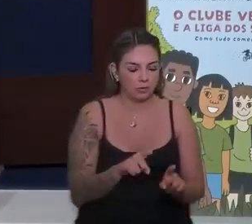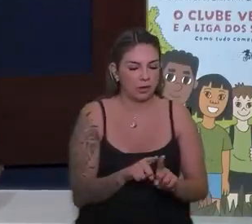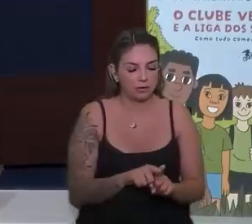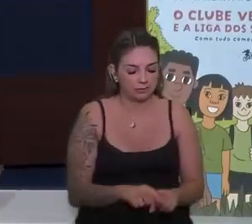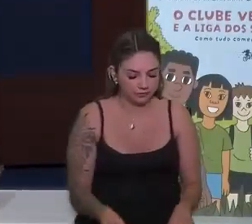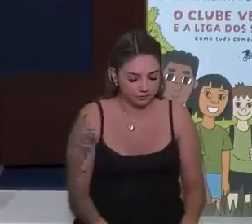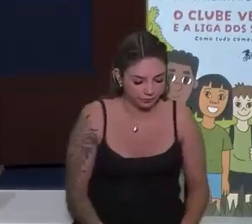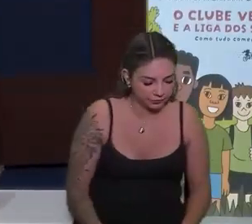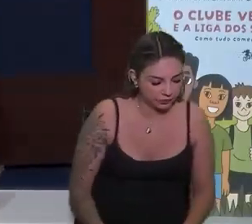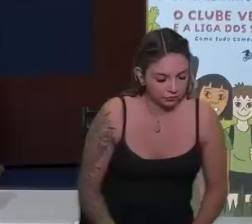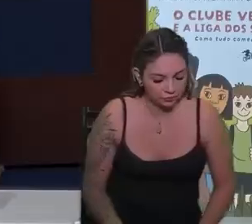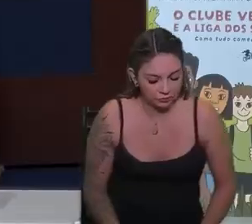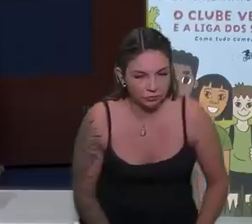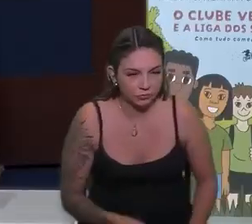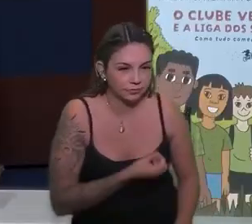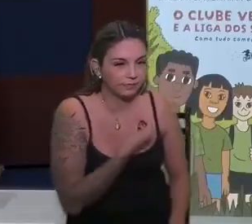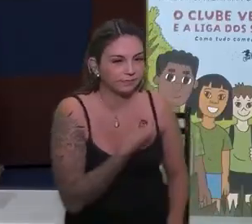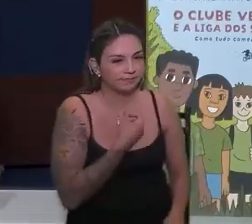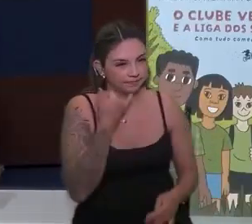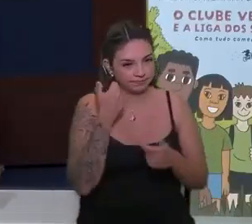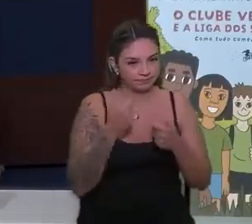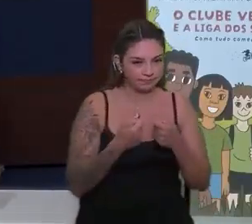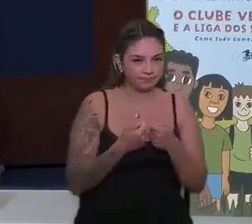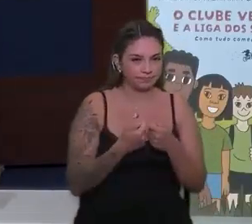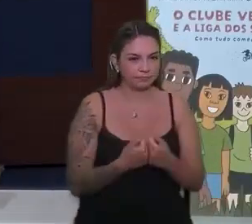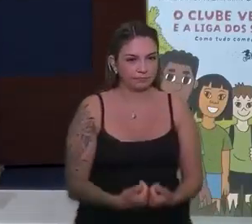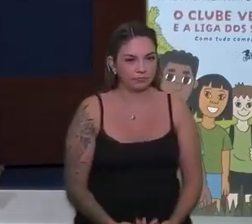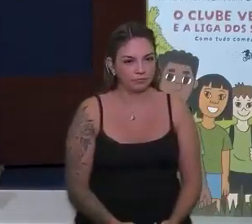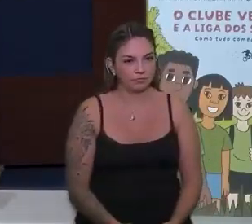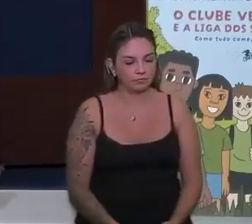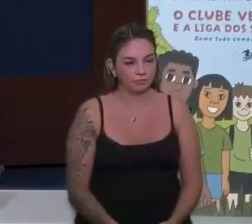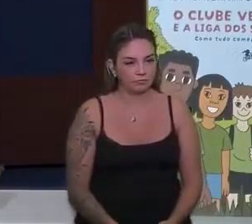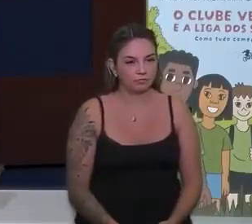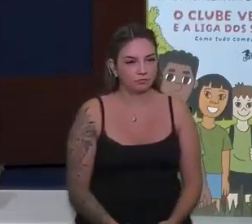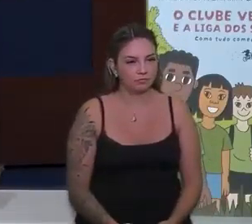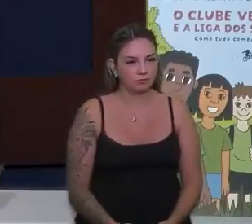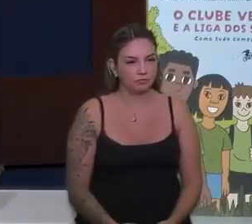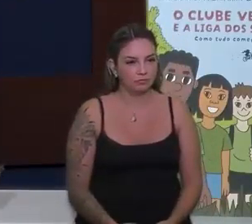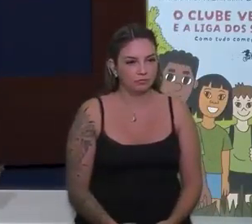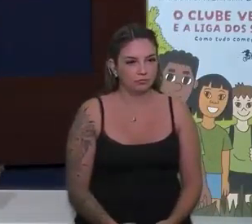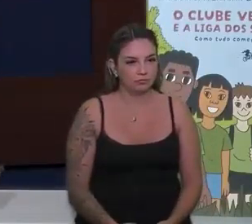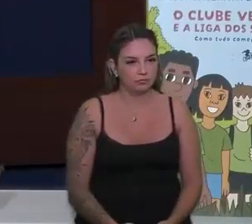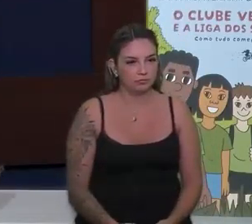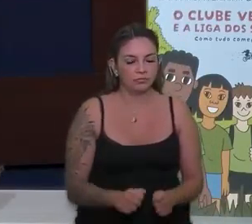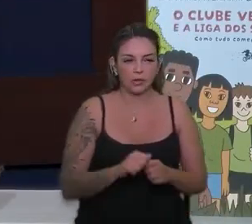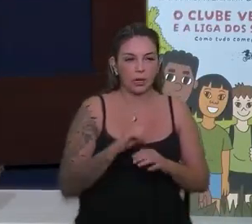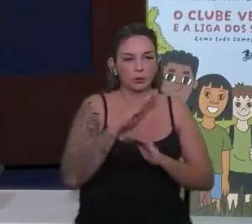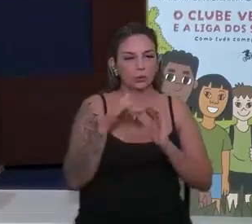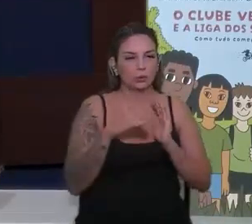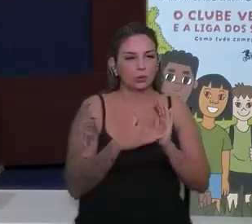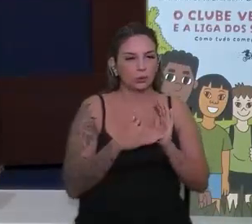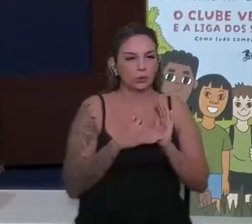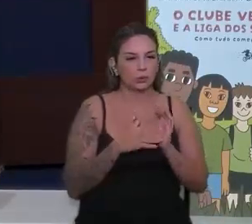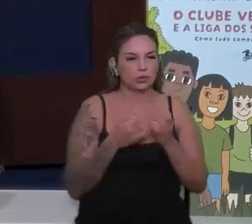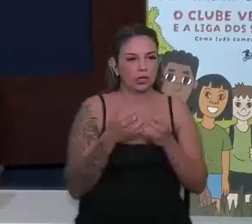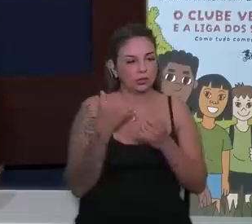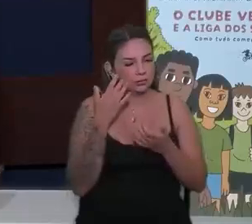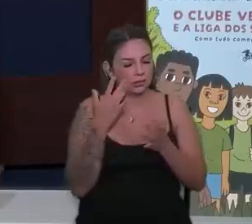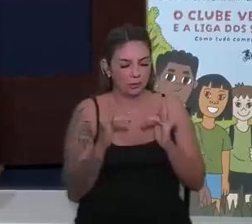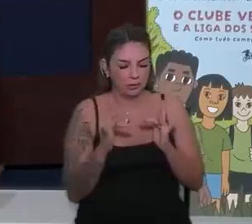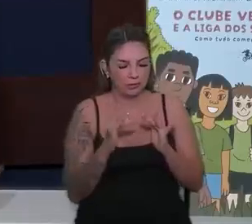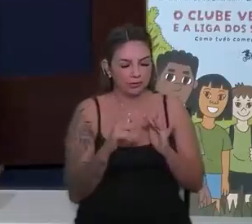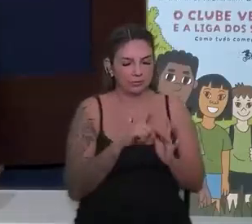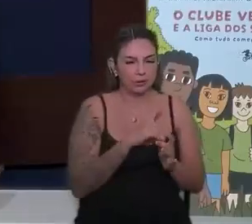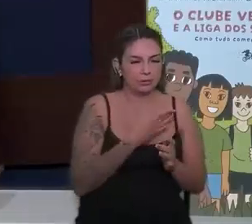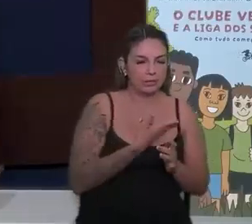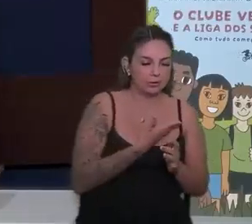também, né, que vivem no celular, que lidam com o celular. A gente faz tudo no mundo digital, a gente namora no mundo digital,